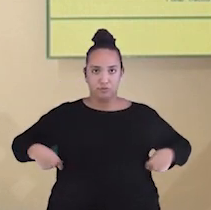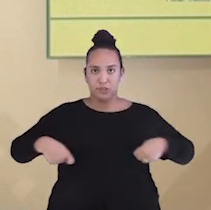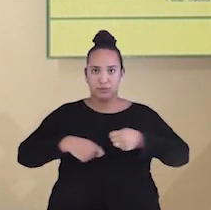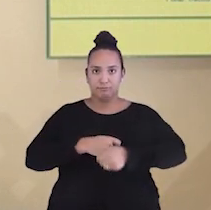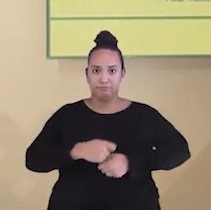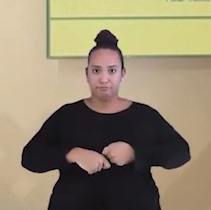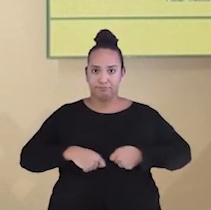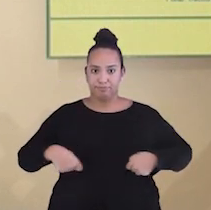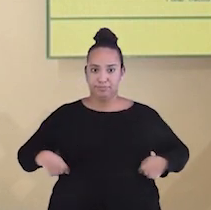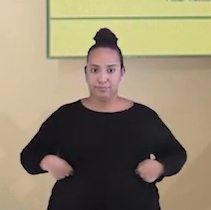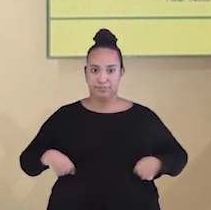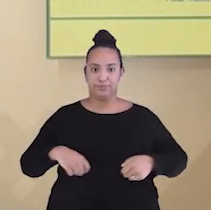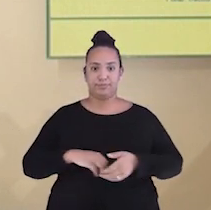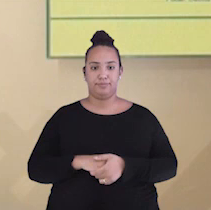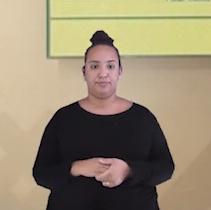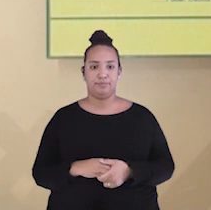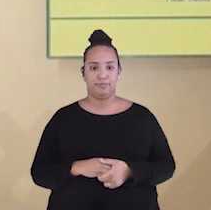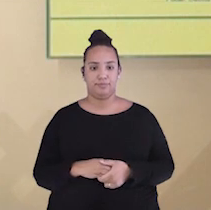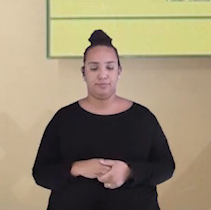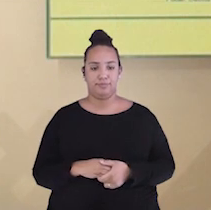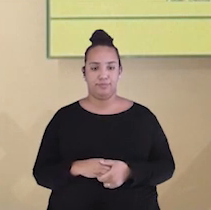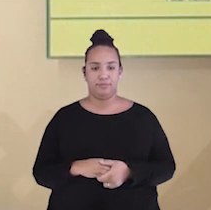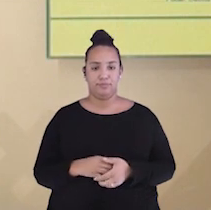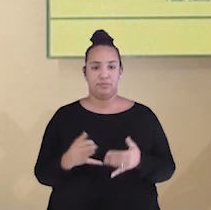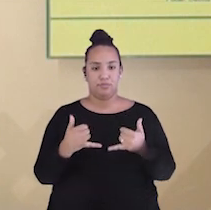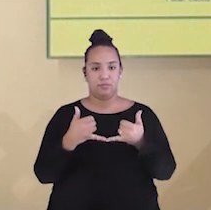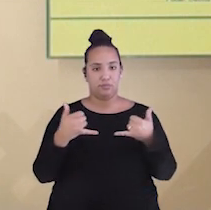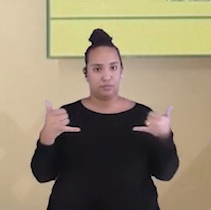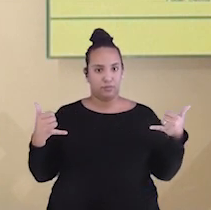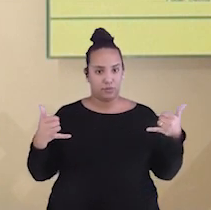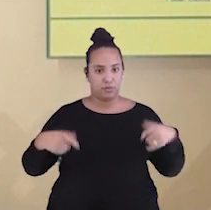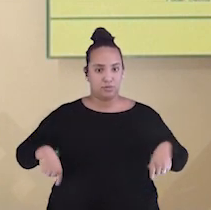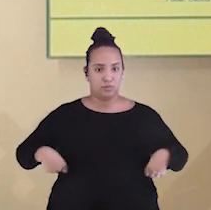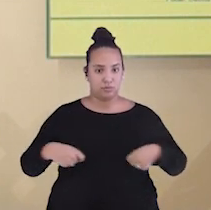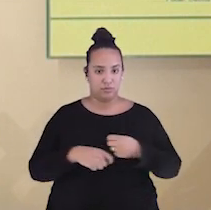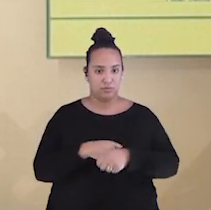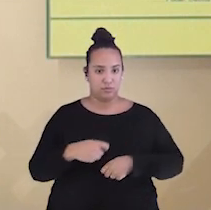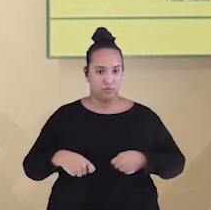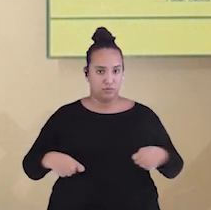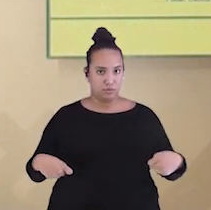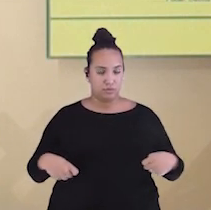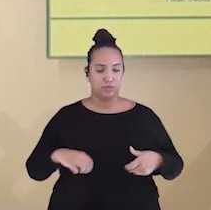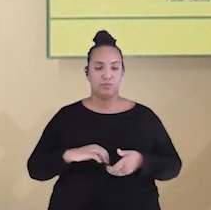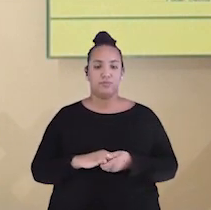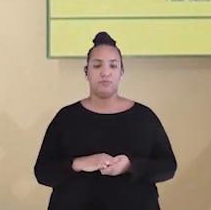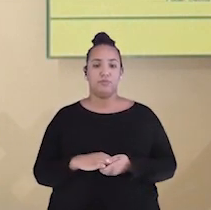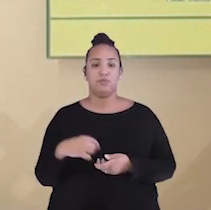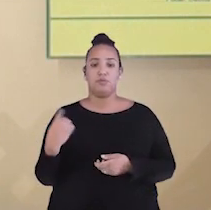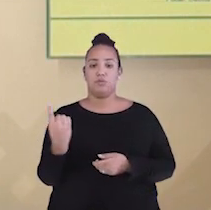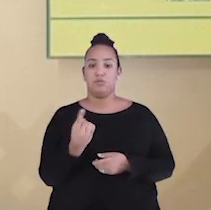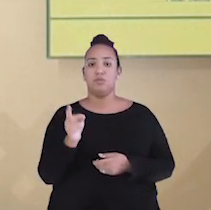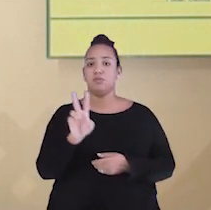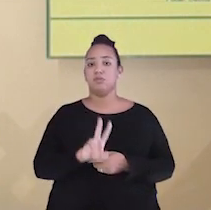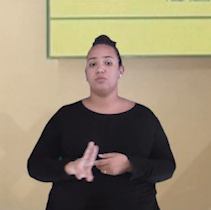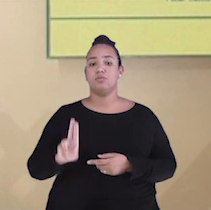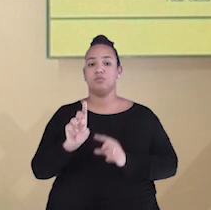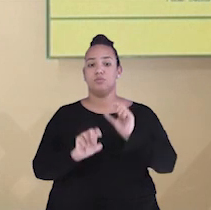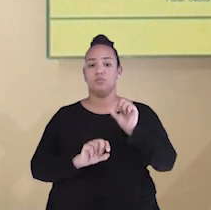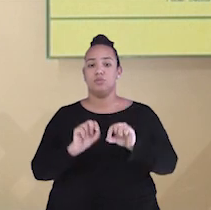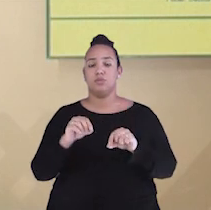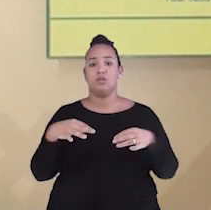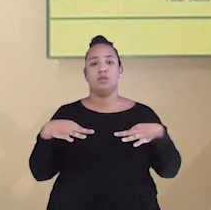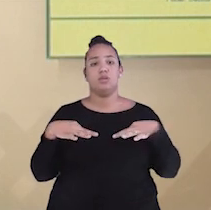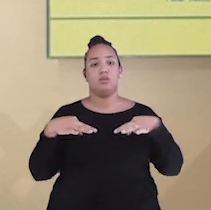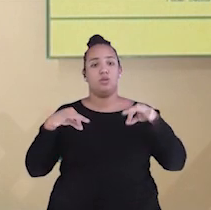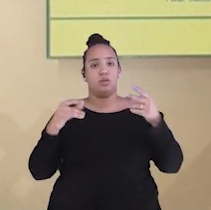da boneca. Isso aí. E agora vem essa parte do barbante ou da tirinha. Aqui nós vamos usar as tirinhas de retalho